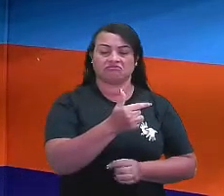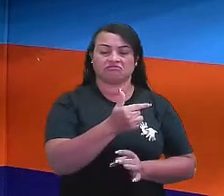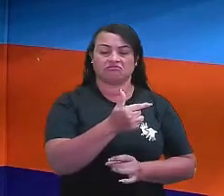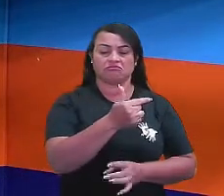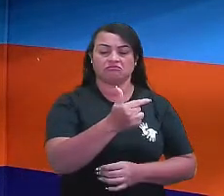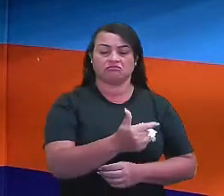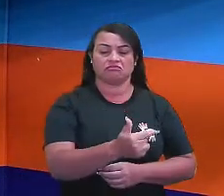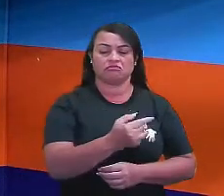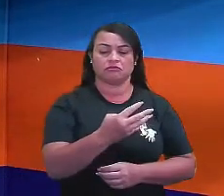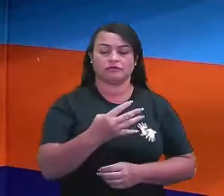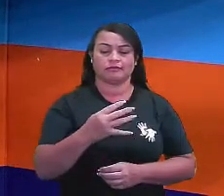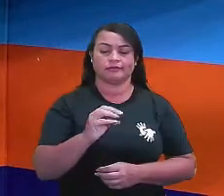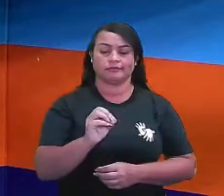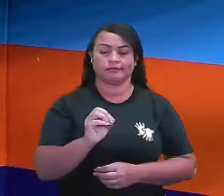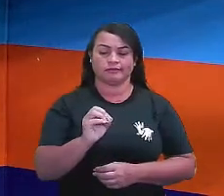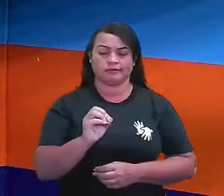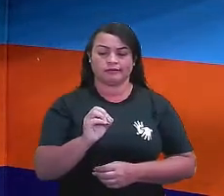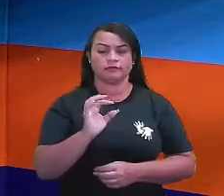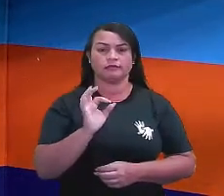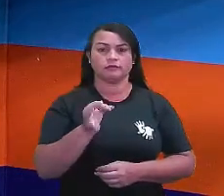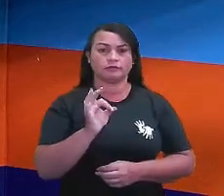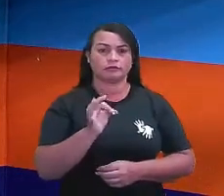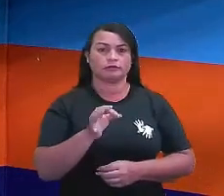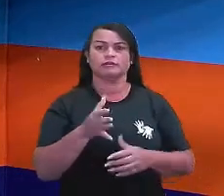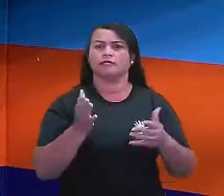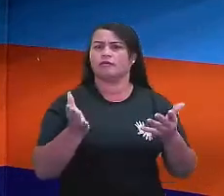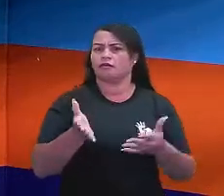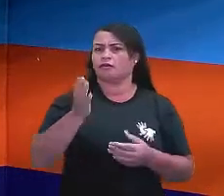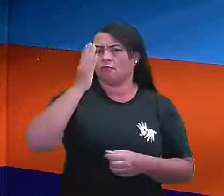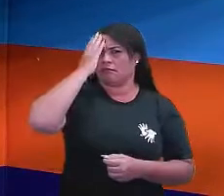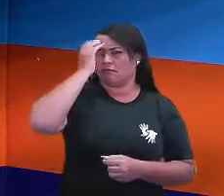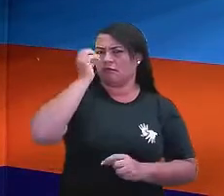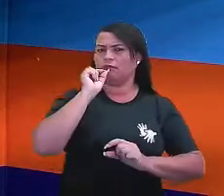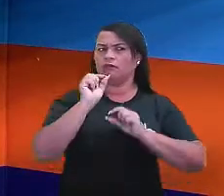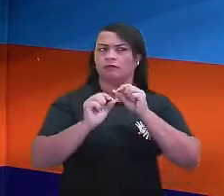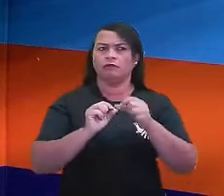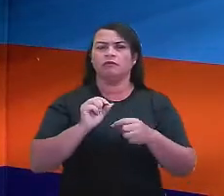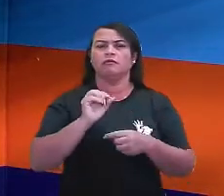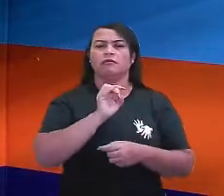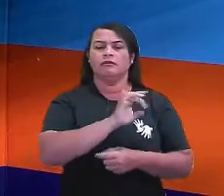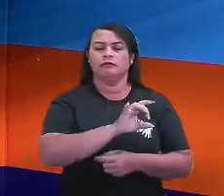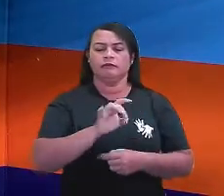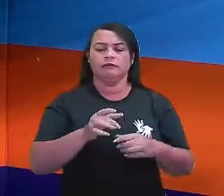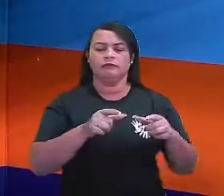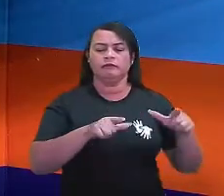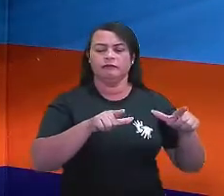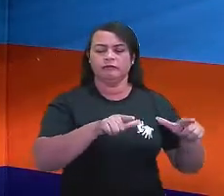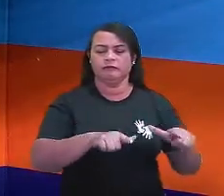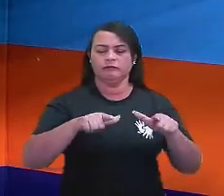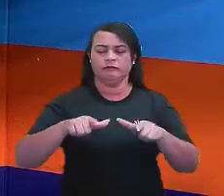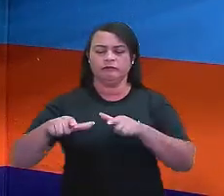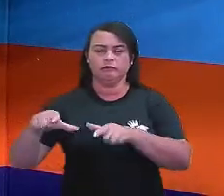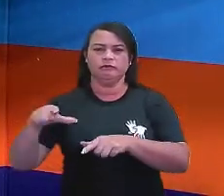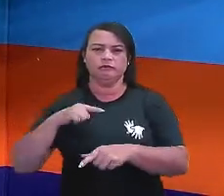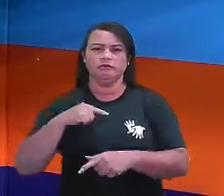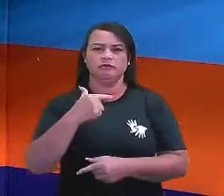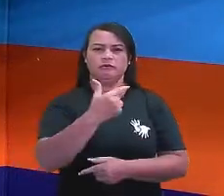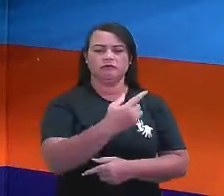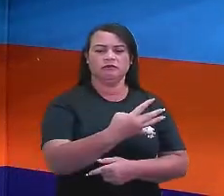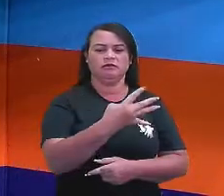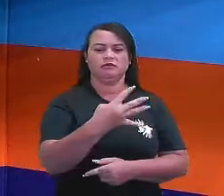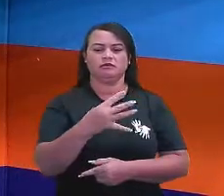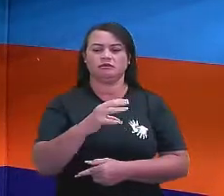Então, deu 240. Então, eu já sei que cada caixa tem 240